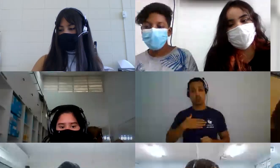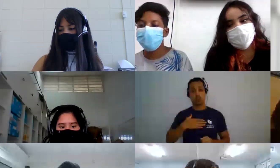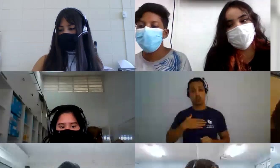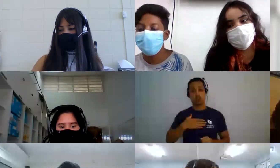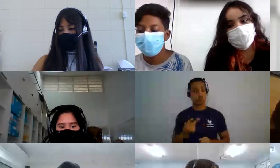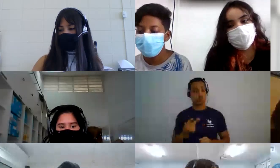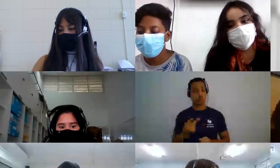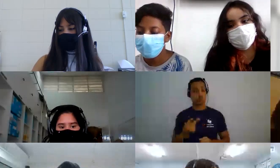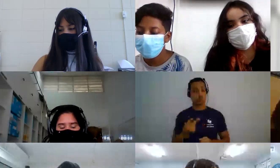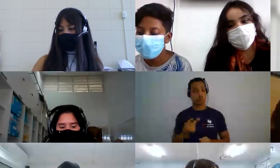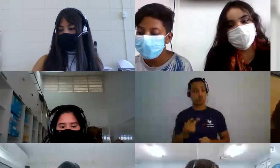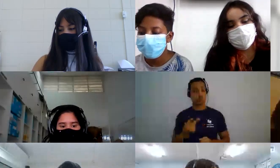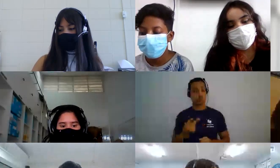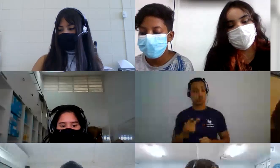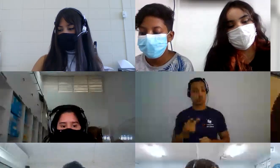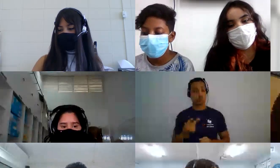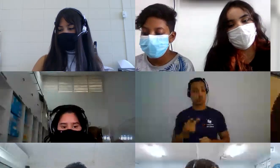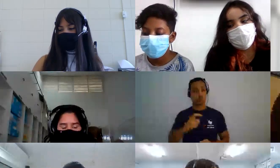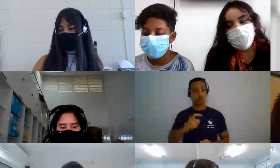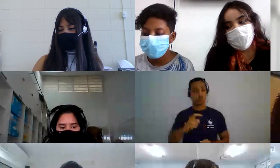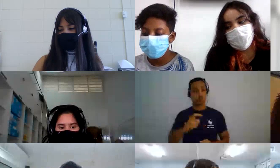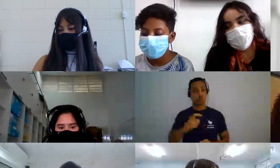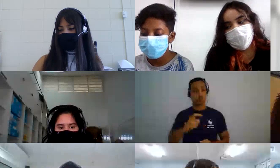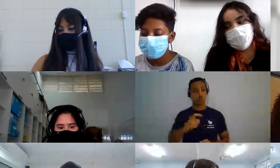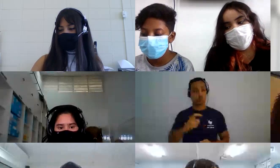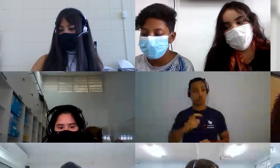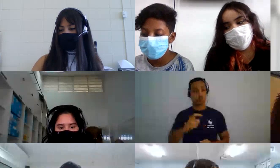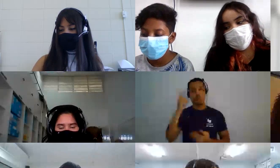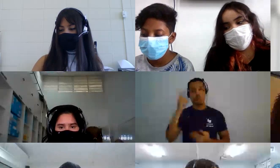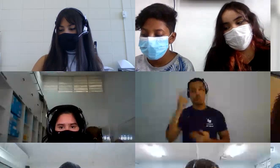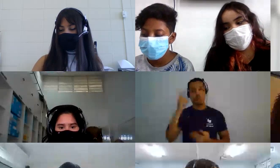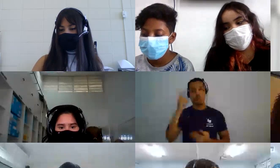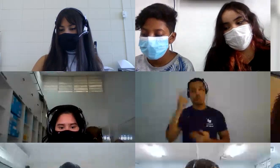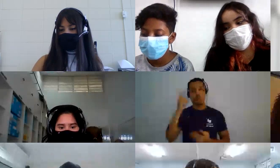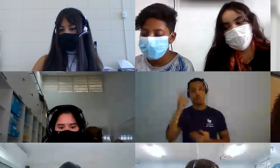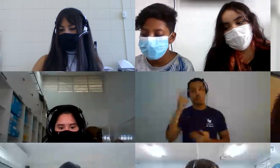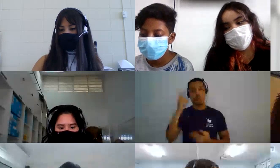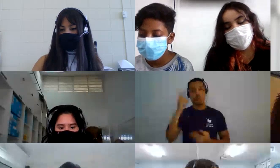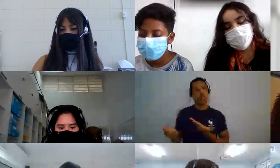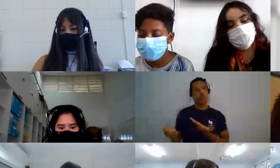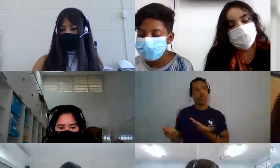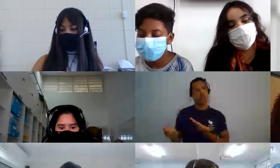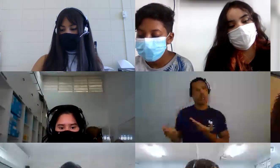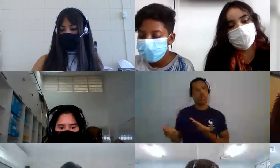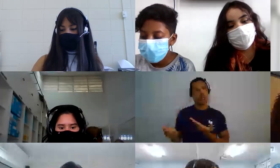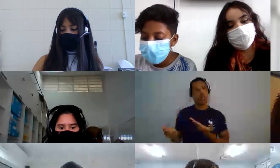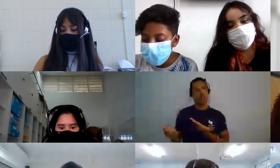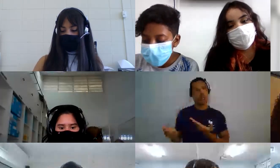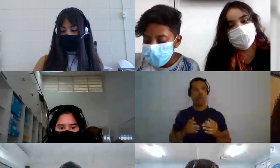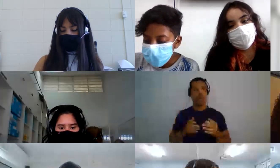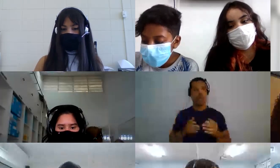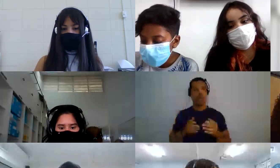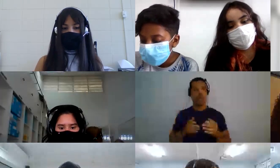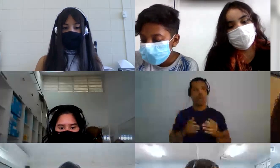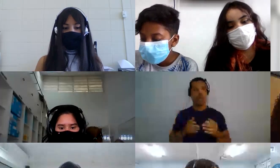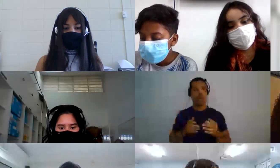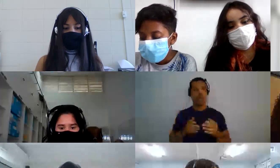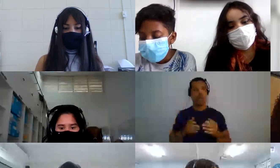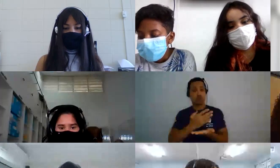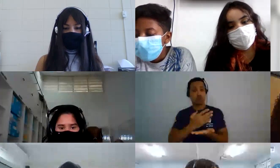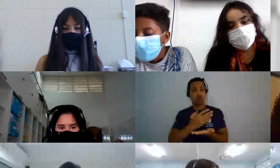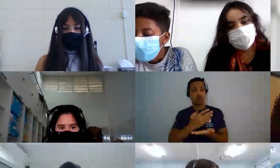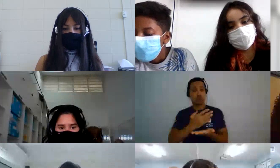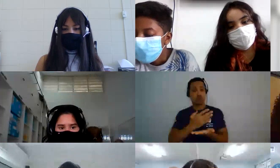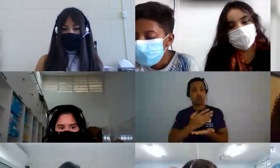de ninguém, como você vai pensar a sua adolescência quando a sexualidade começar a aflorar dentro de